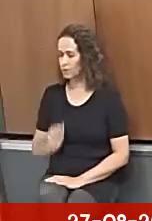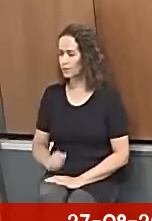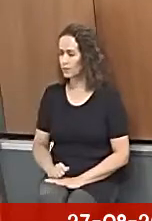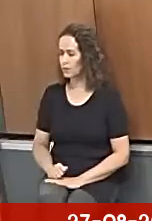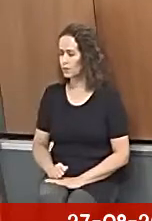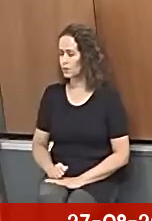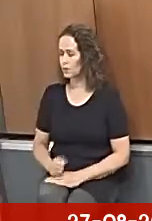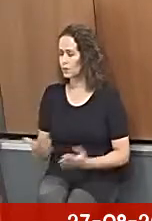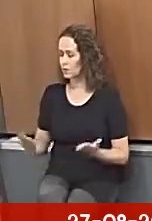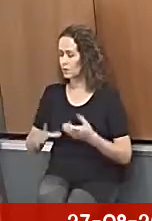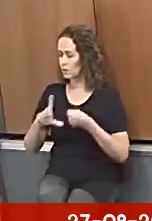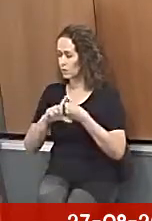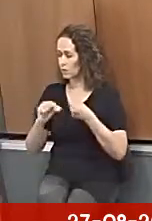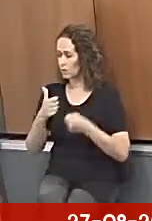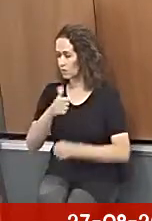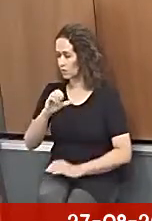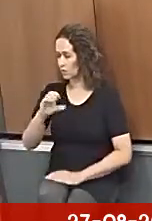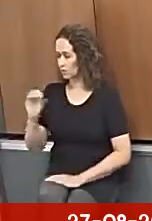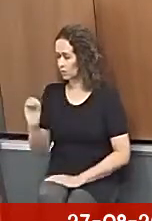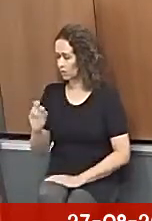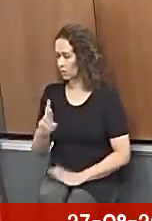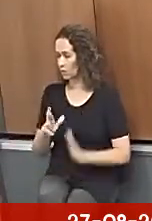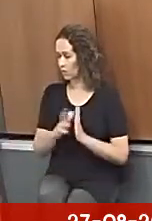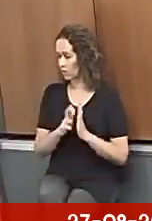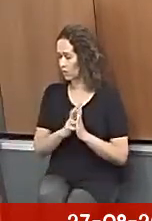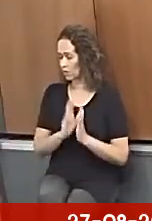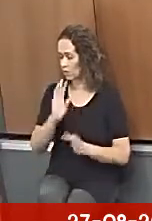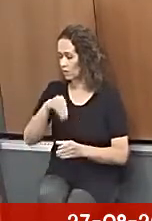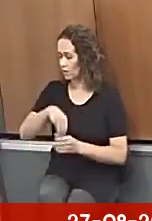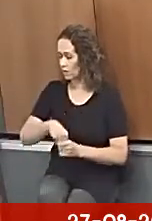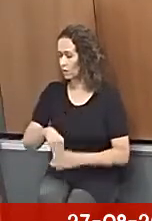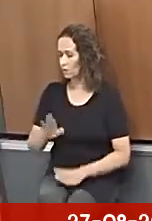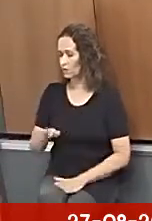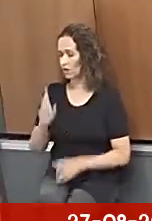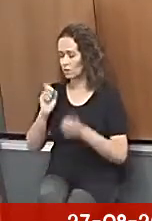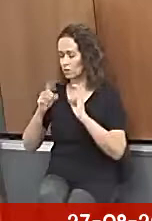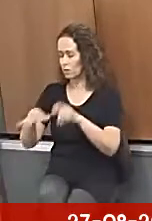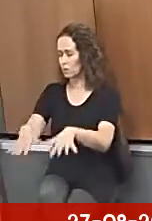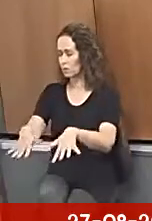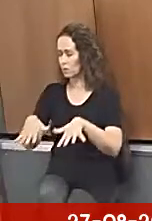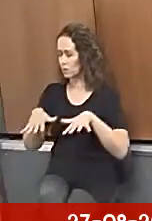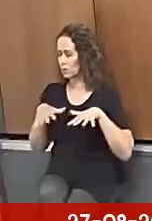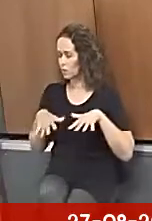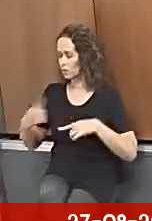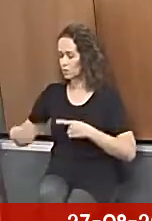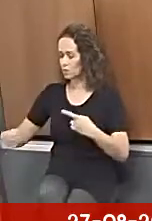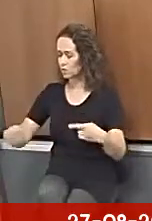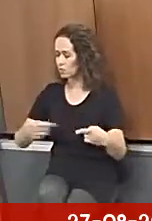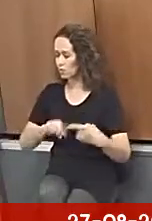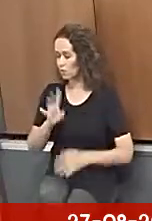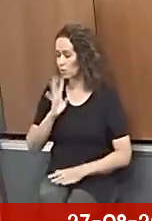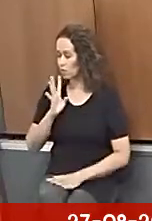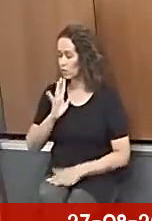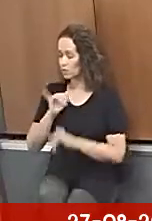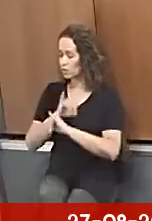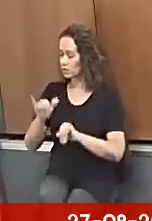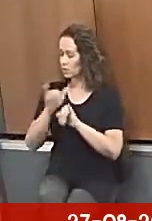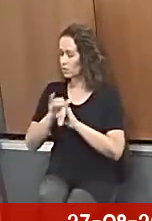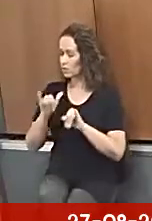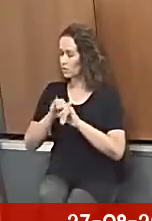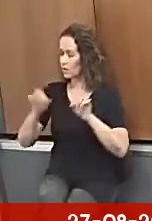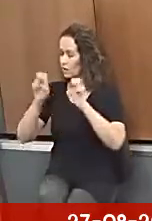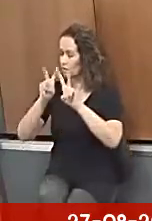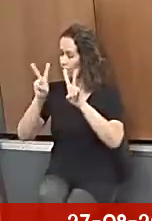nos termos do artigo 100 do rendimento entendo ser realizada audiência pública para debater conhecer e divulgar assuntos